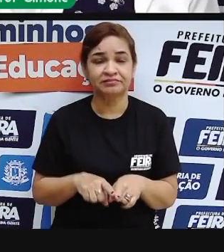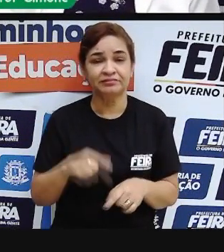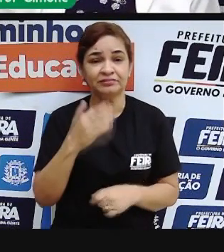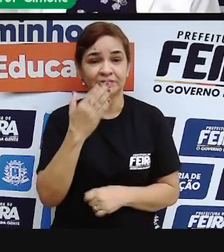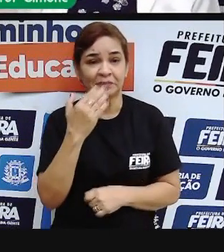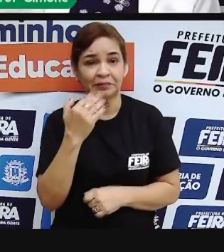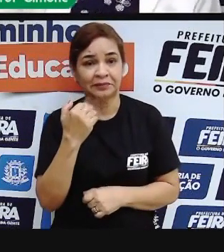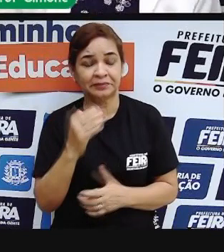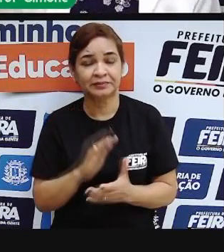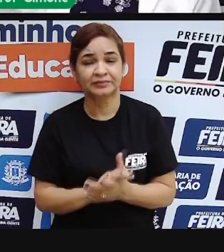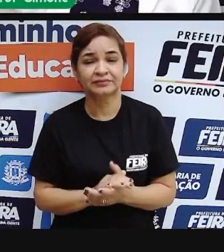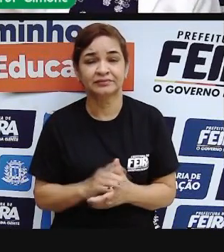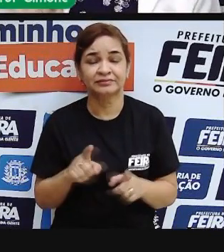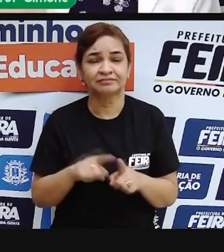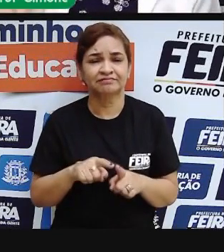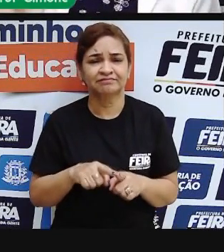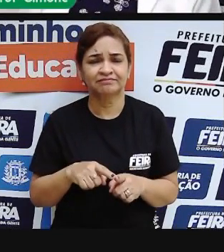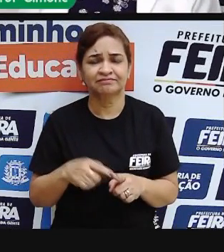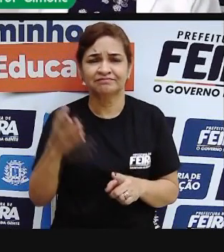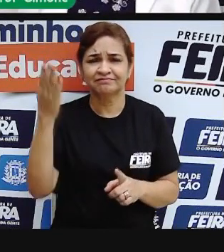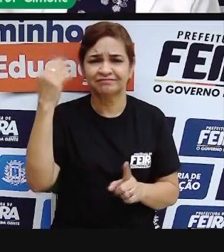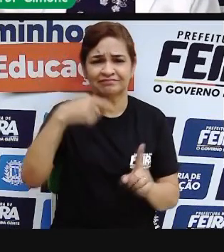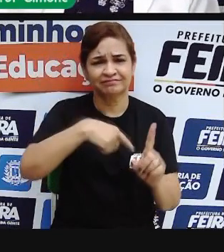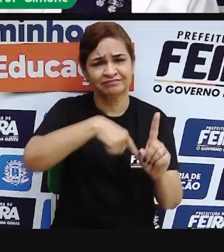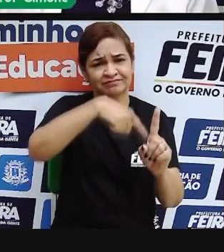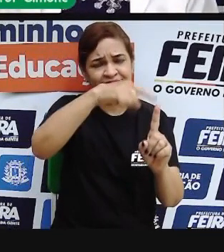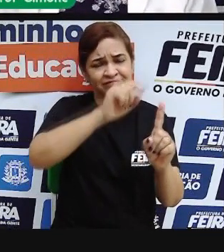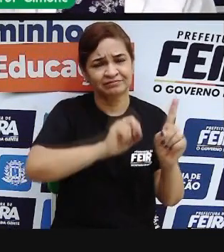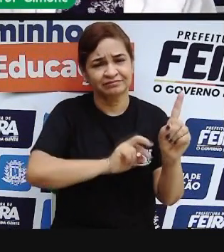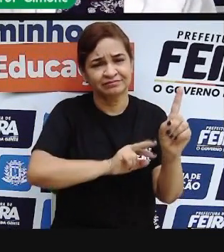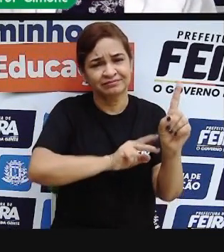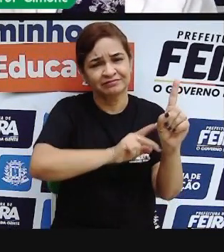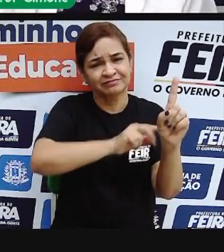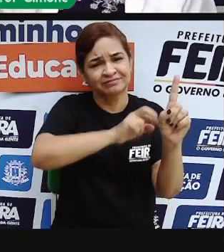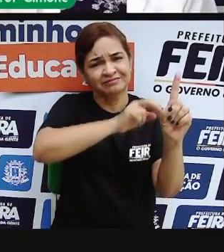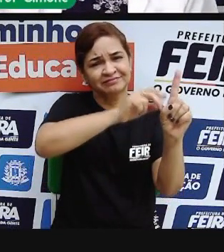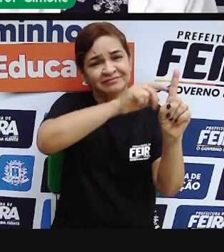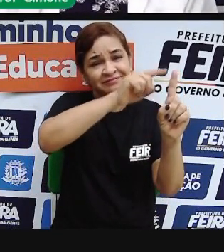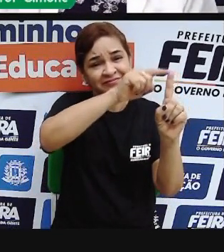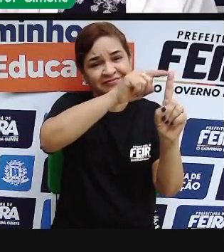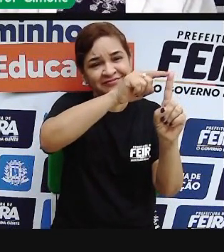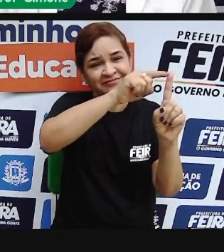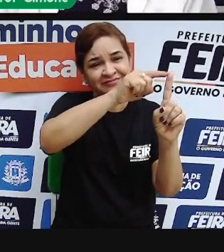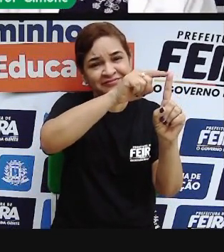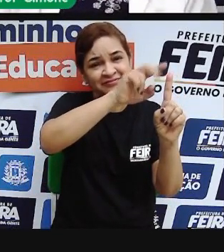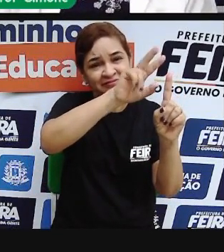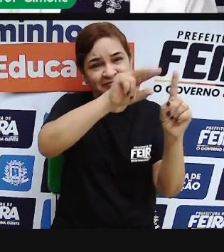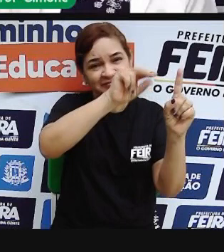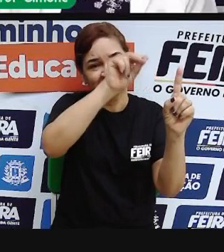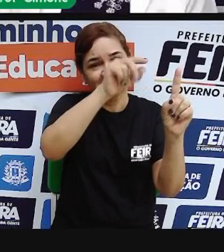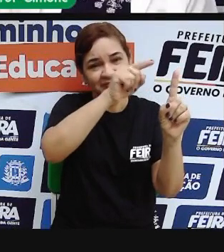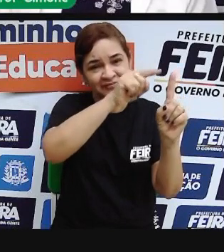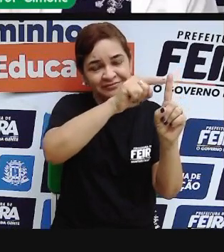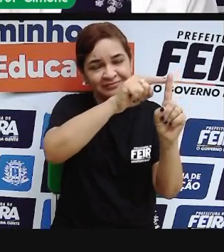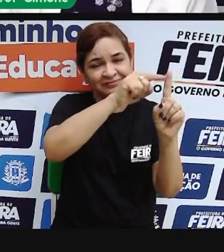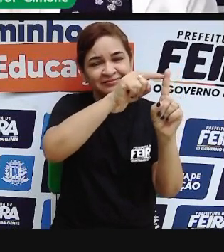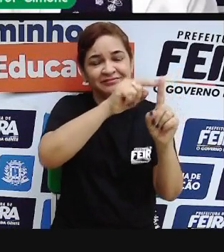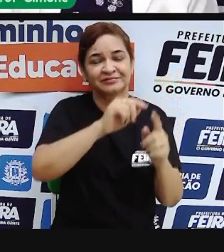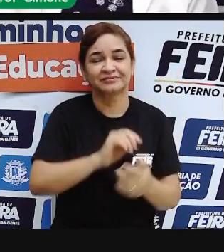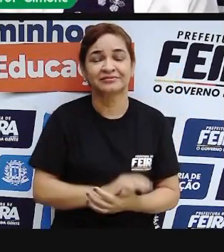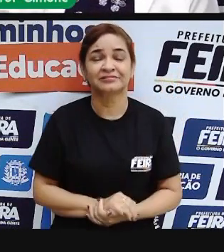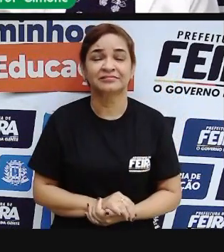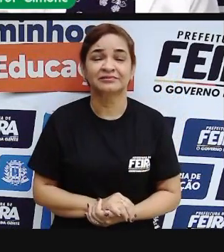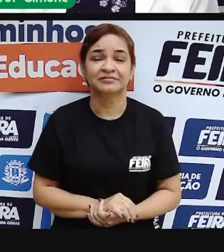O subir no pau de sebo, né? Todo mundo tentava para pegar a prenda que ficava lá em cima daquele poste de madeira.